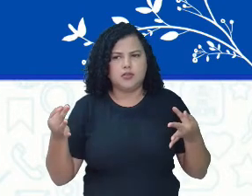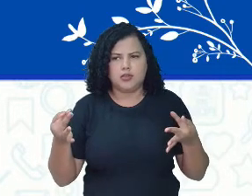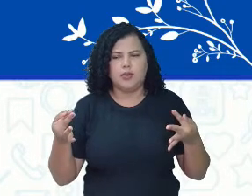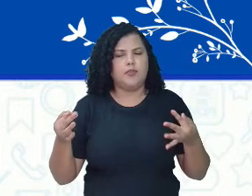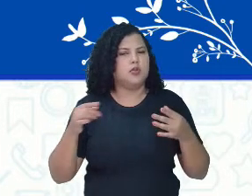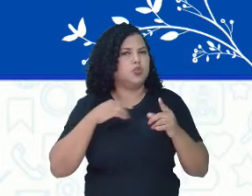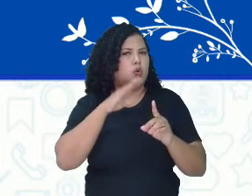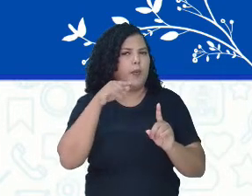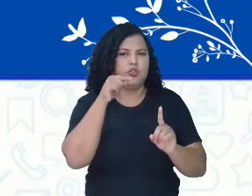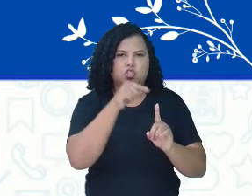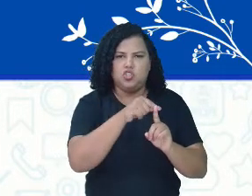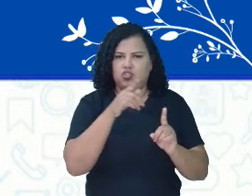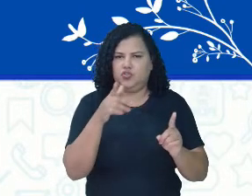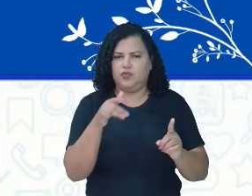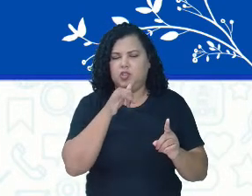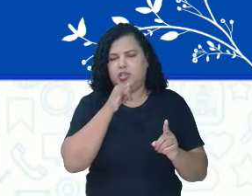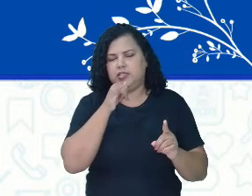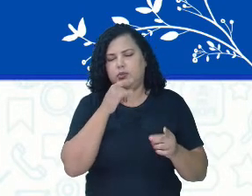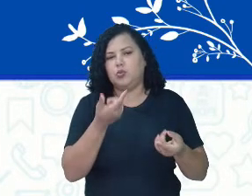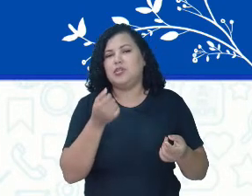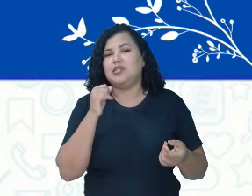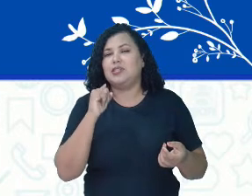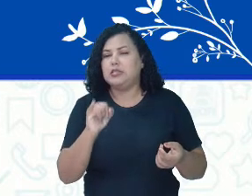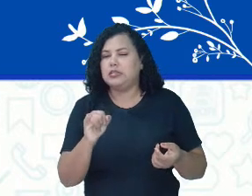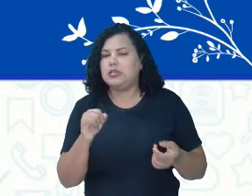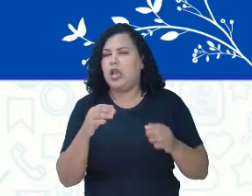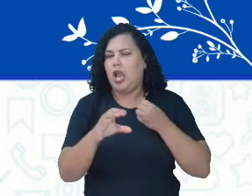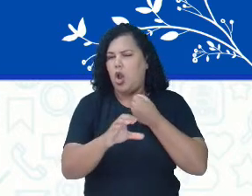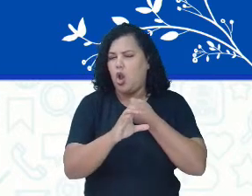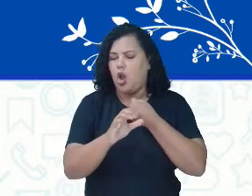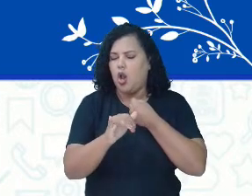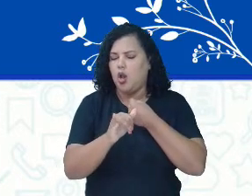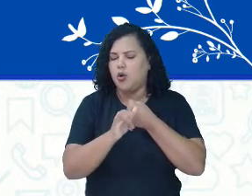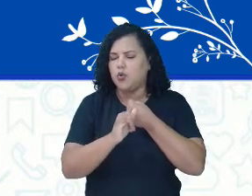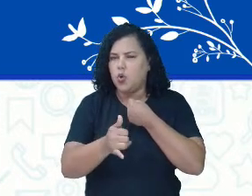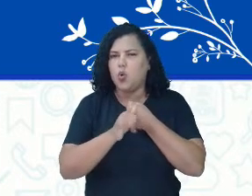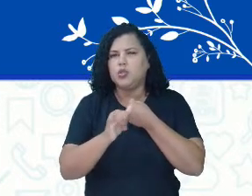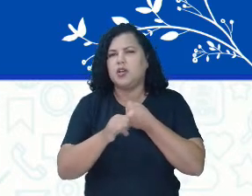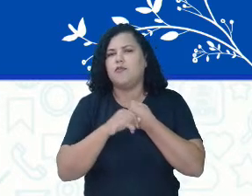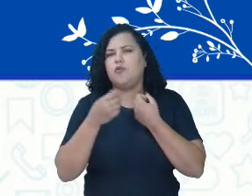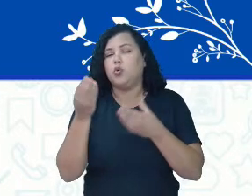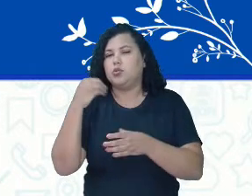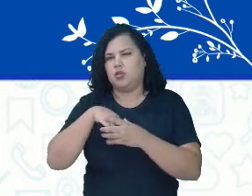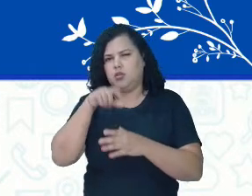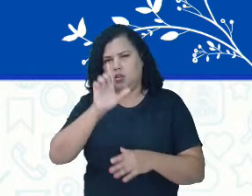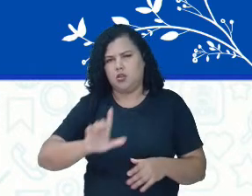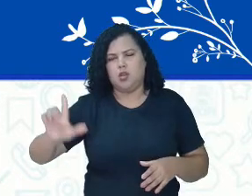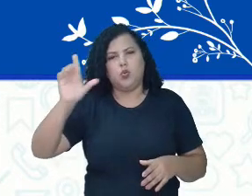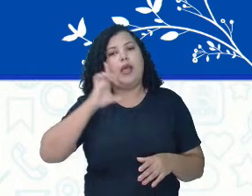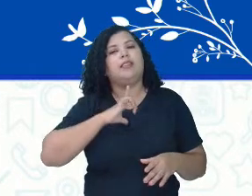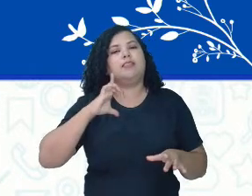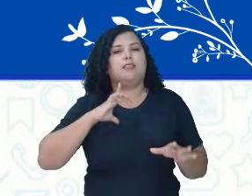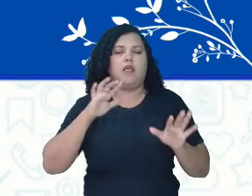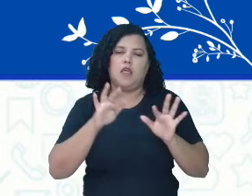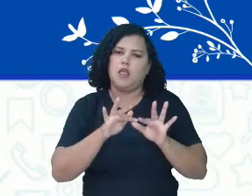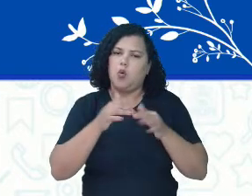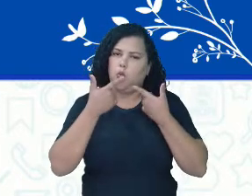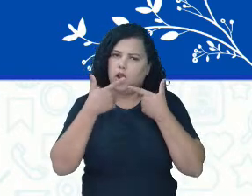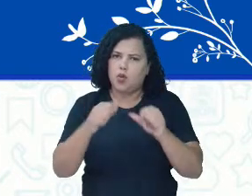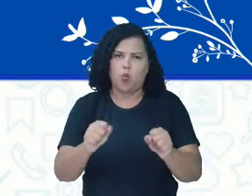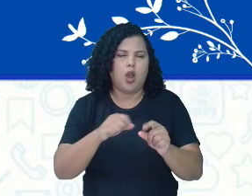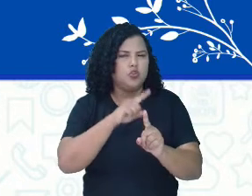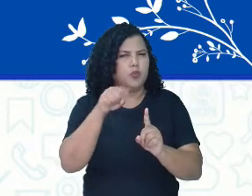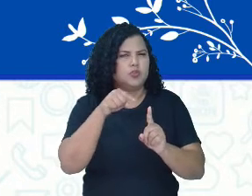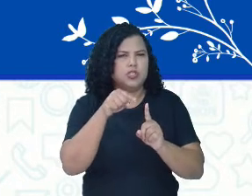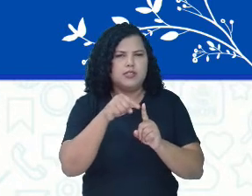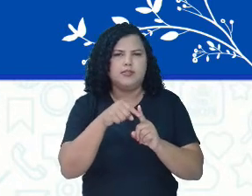é objetiva. Então, mesmo quando a crônica ela é um pouquinho mais literária, a gente ainda tem uma linguagem completamente objetiva, sem